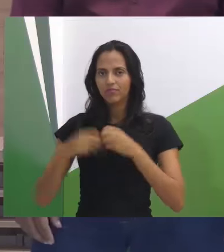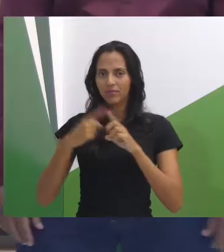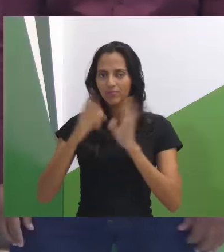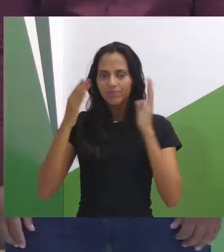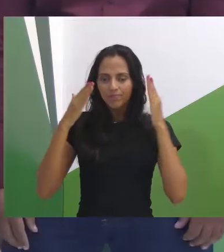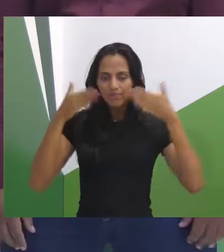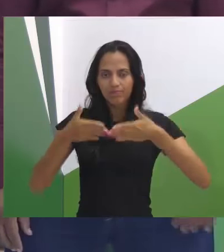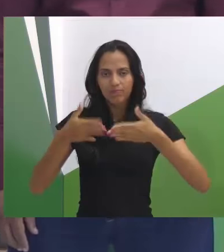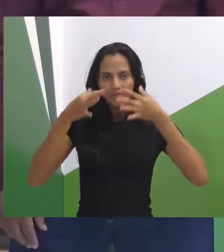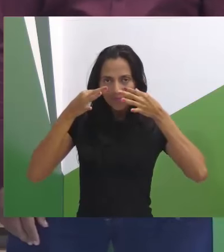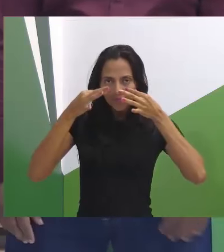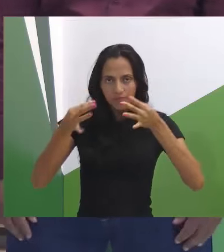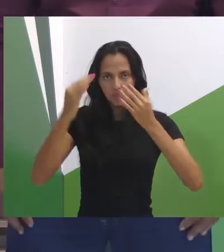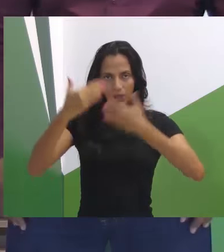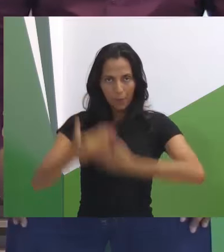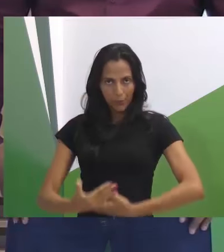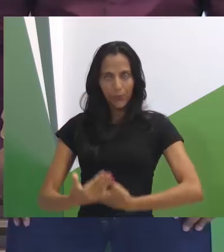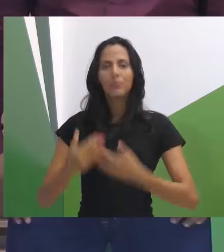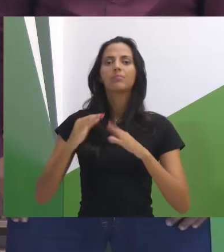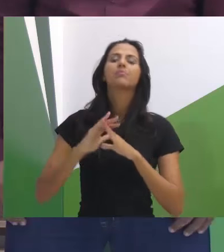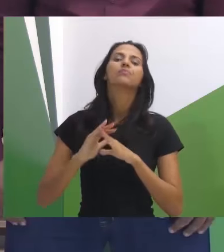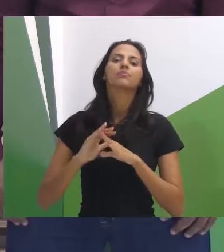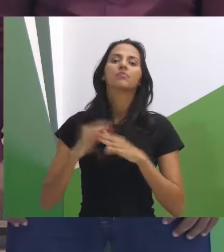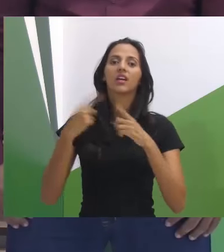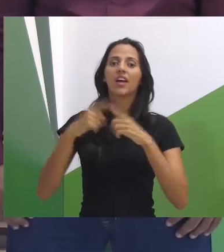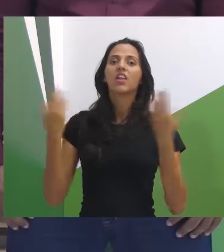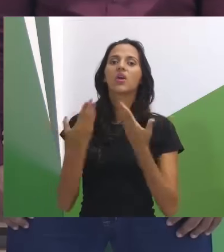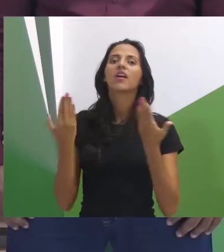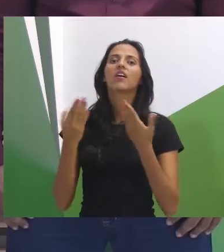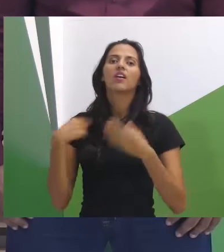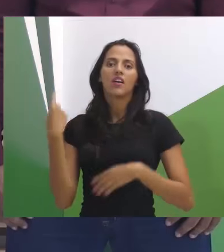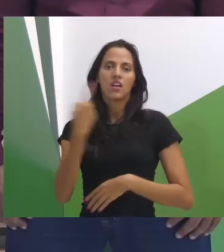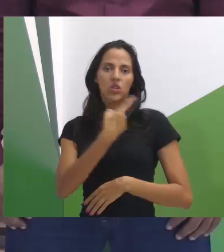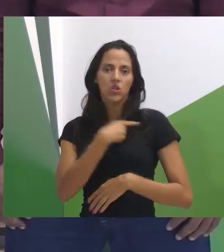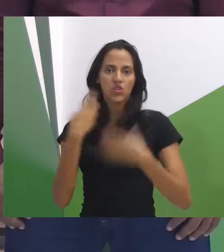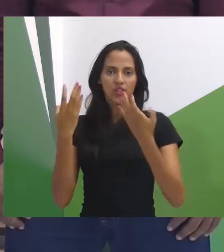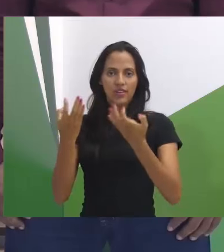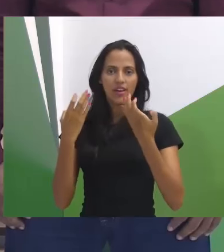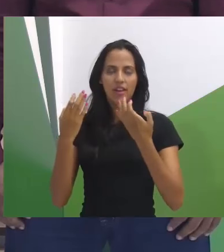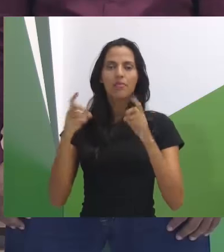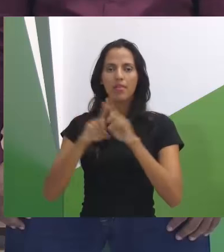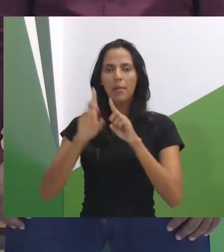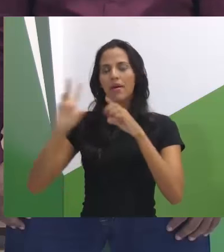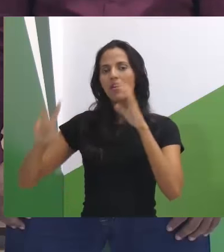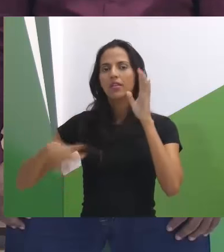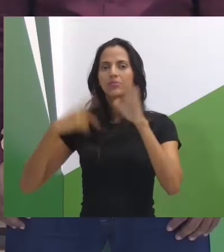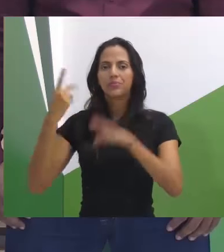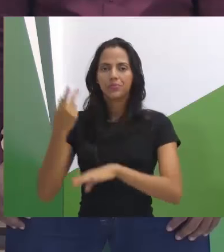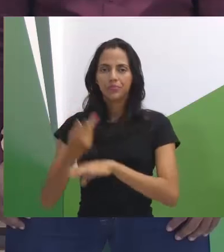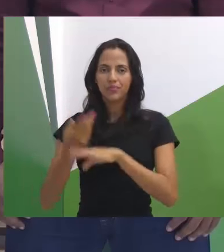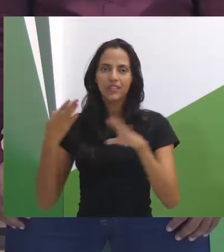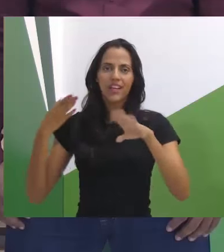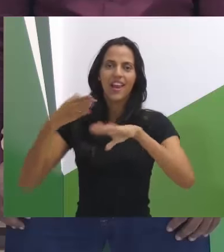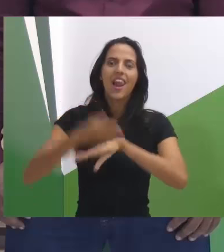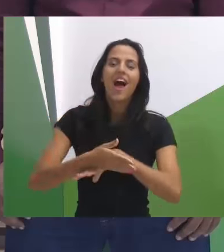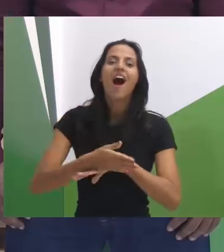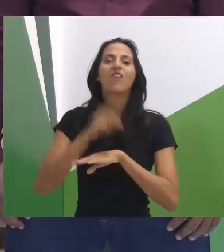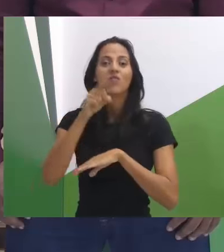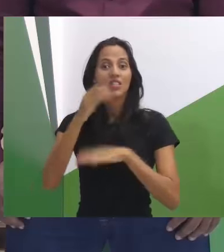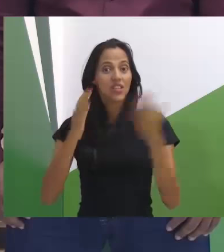bem para fazer a prova E nós queremos ir lá com você Depois disso comemorar a